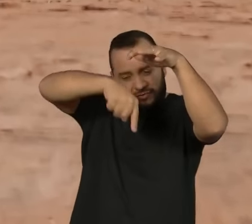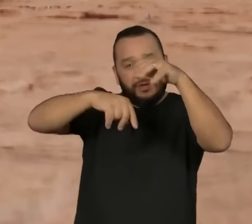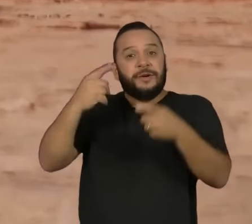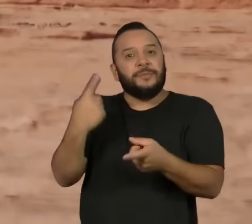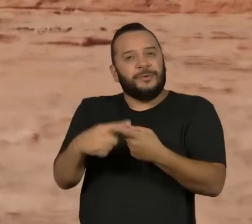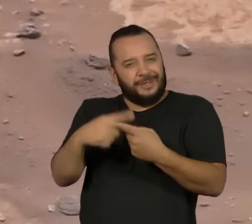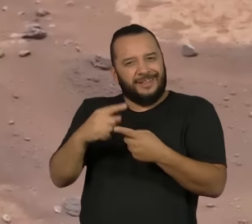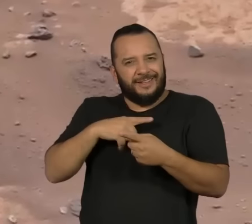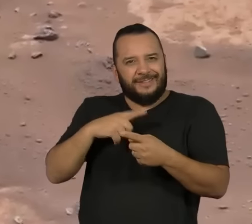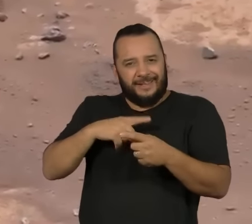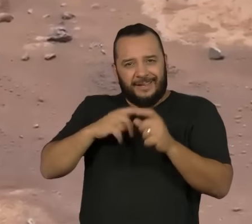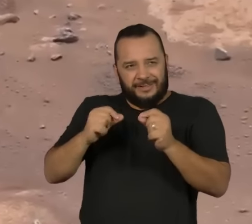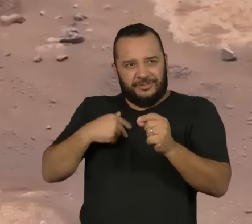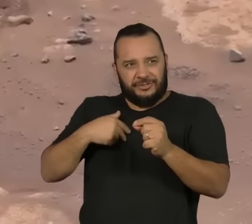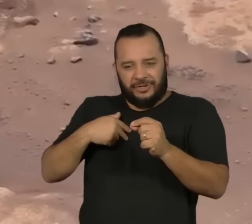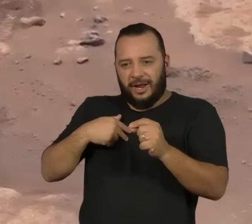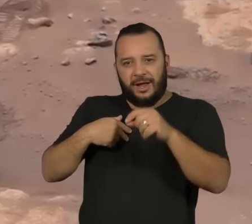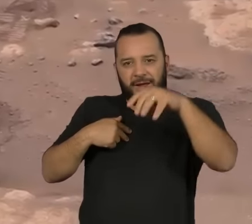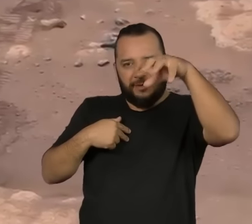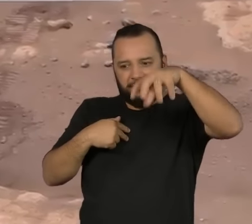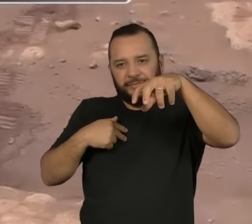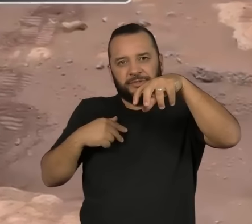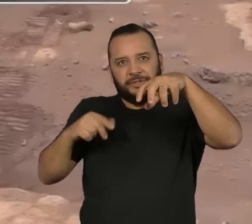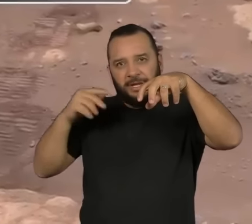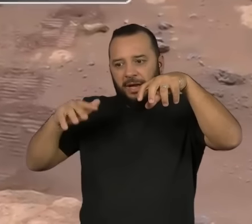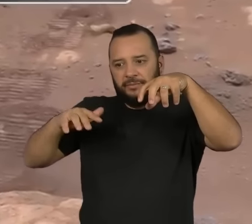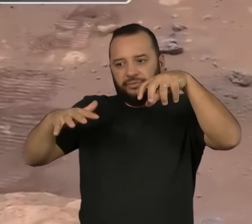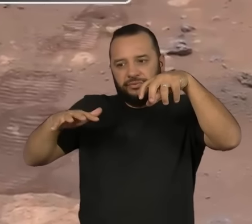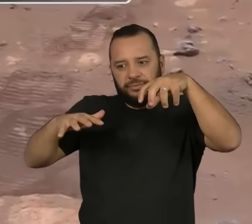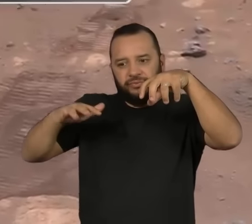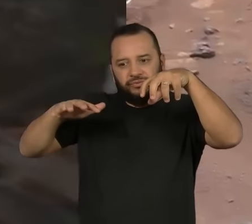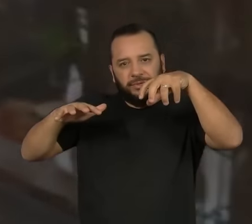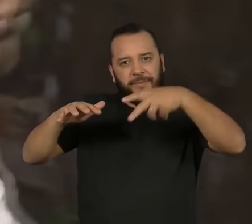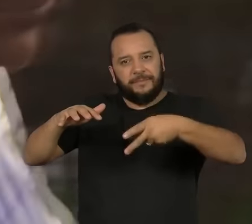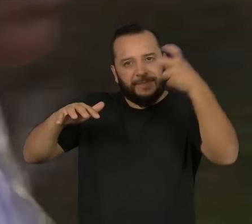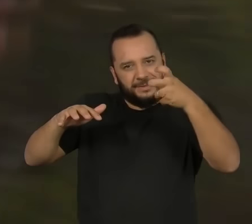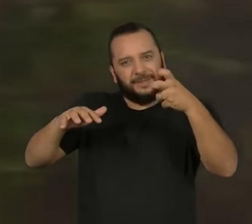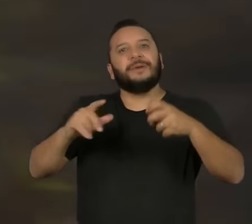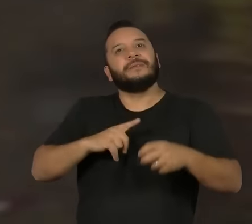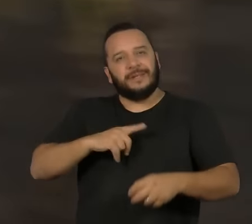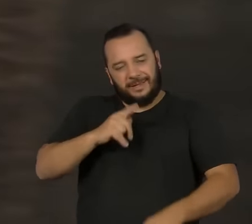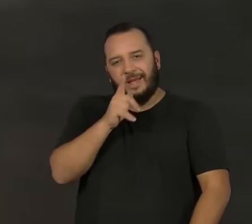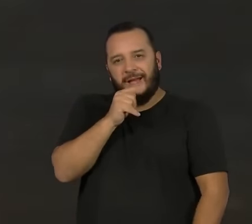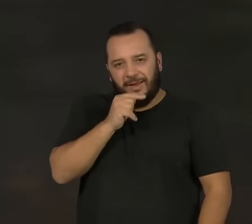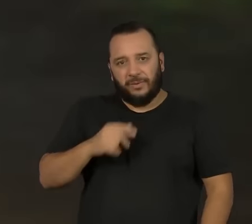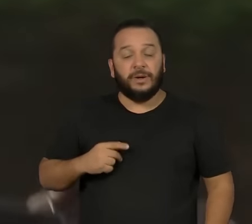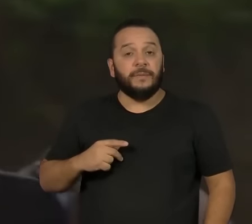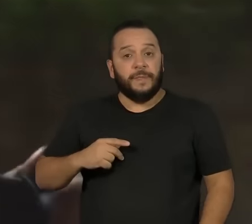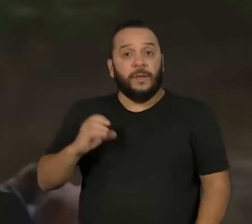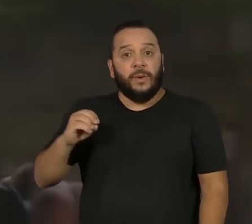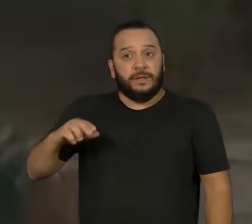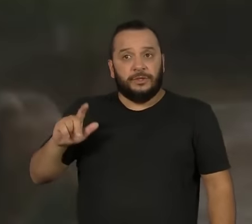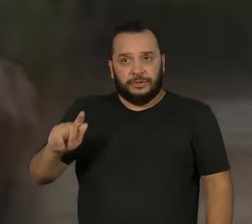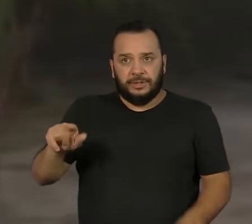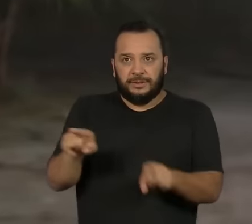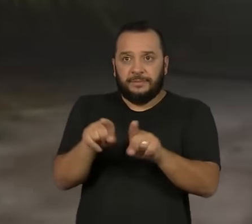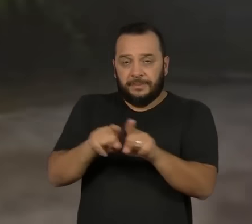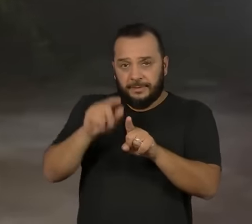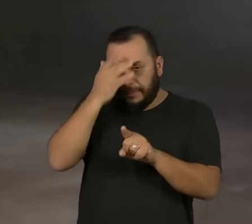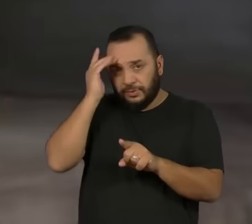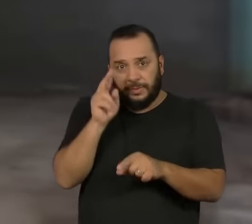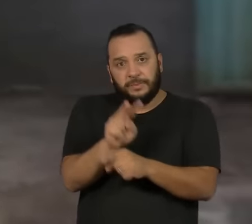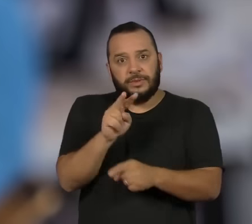sísmicos, feitos pela sonda da NASA Mars Insight. ONGs ambientalistas e defensores dos